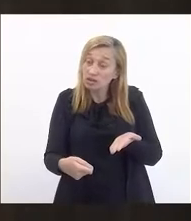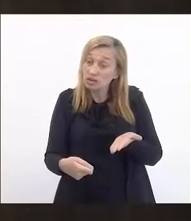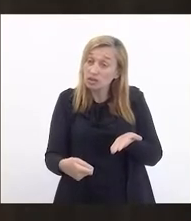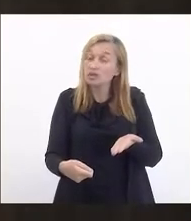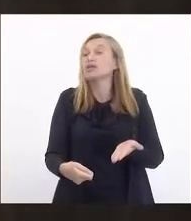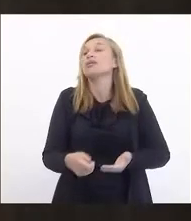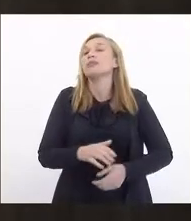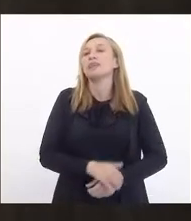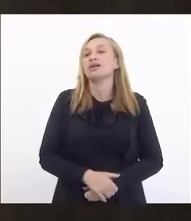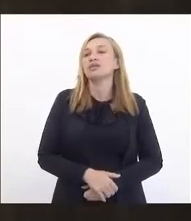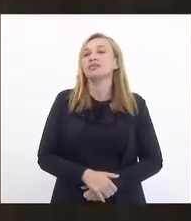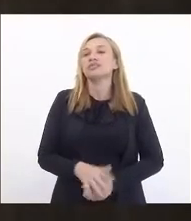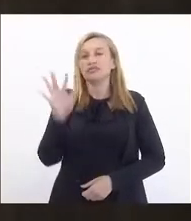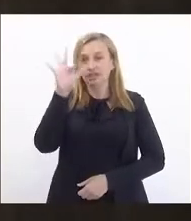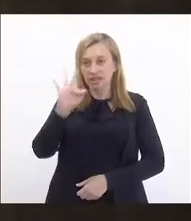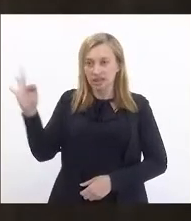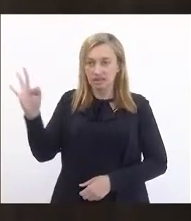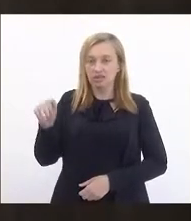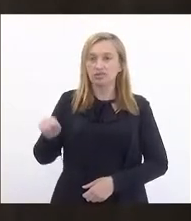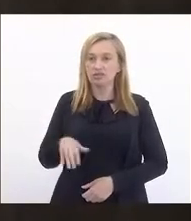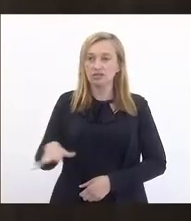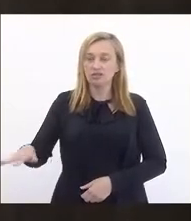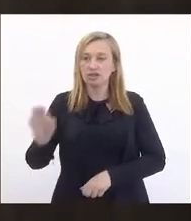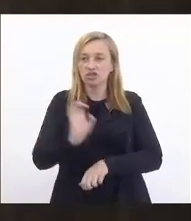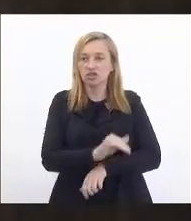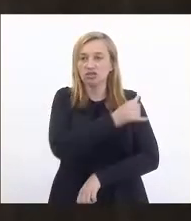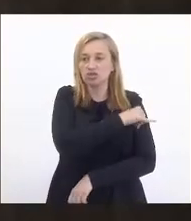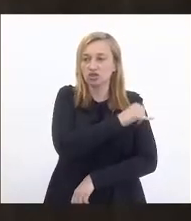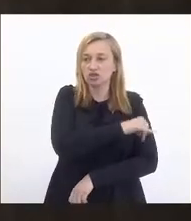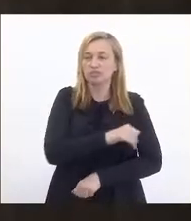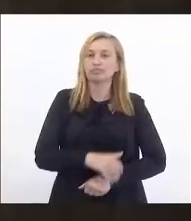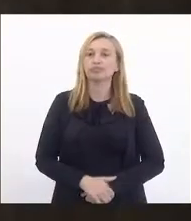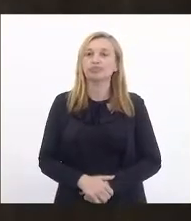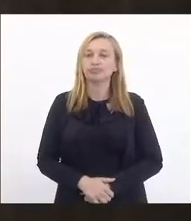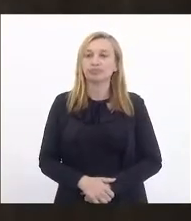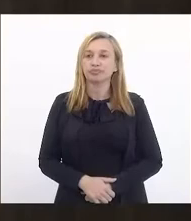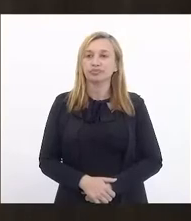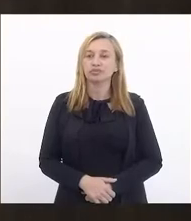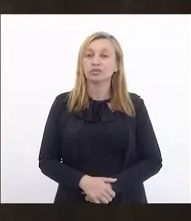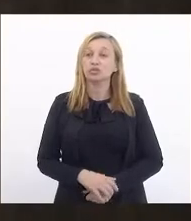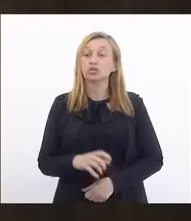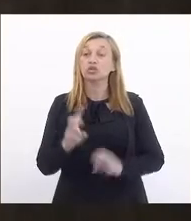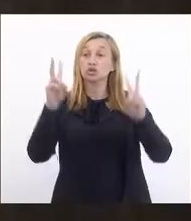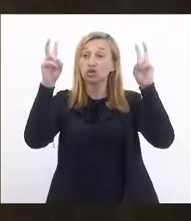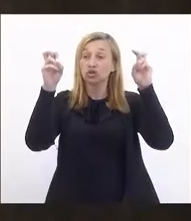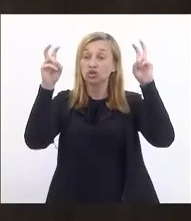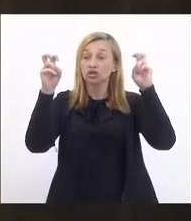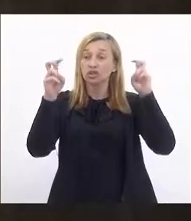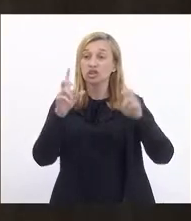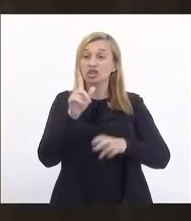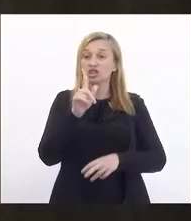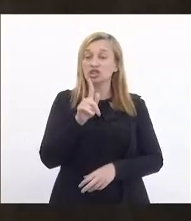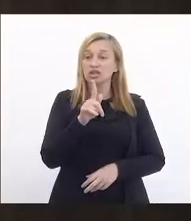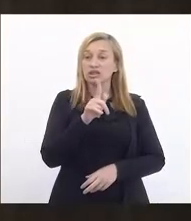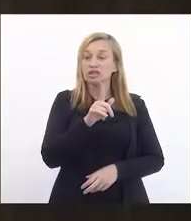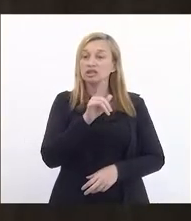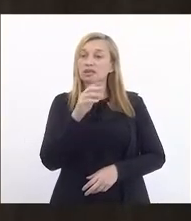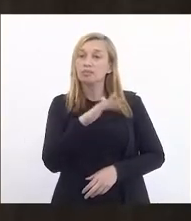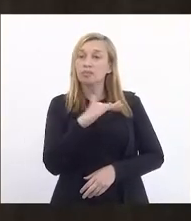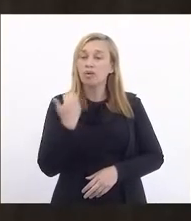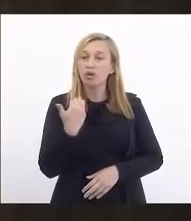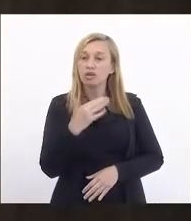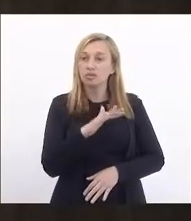forma de nota pela federação de favelas do estado do Rio de Janeiro o título é de chacina em chacina